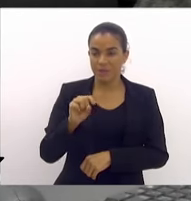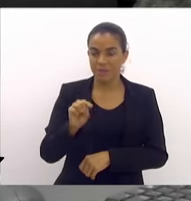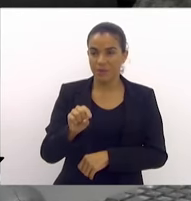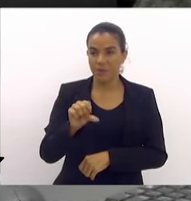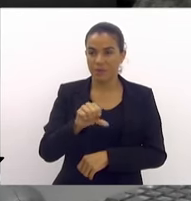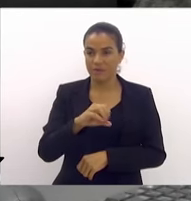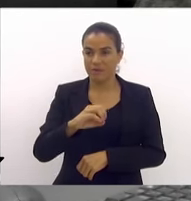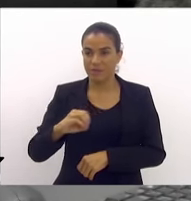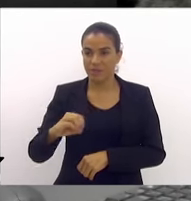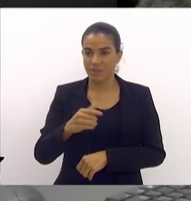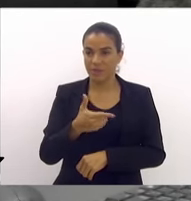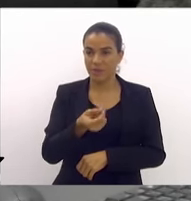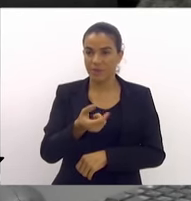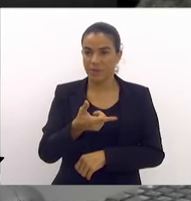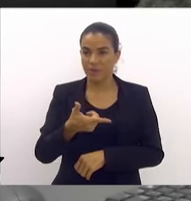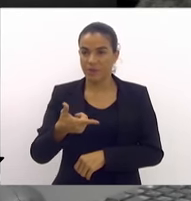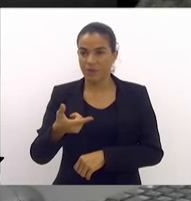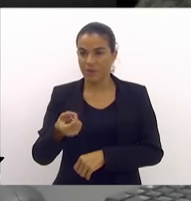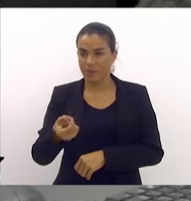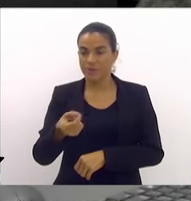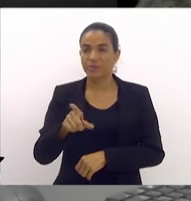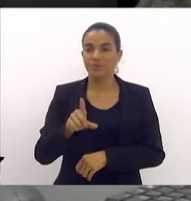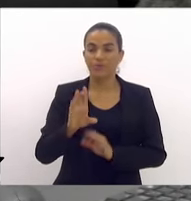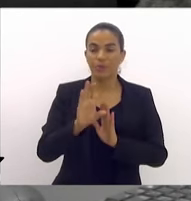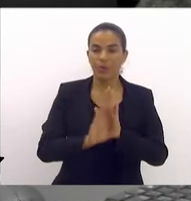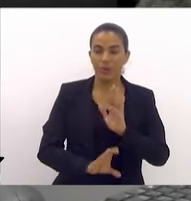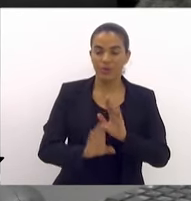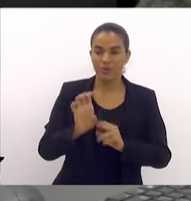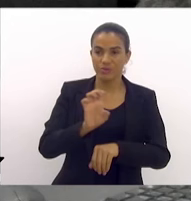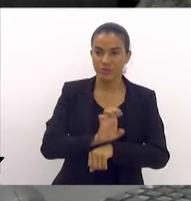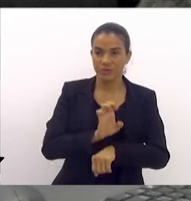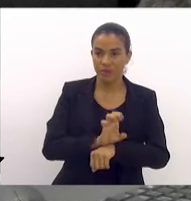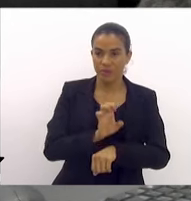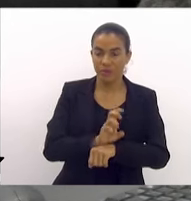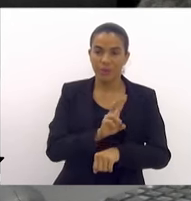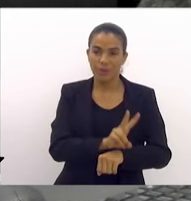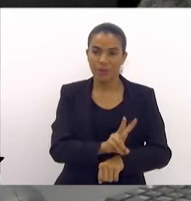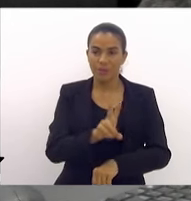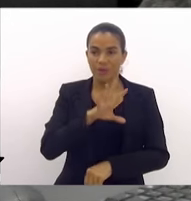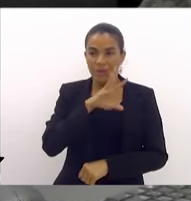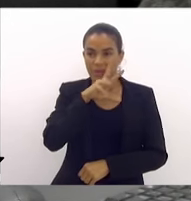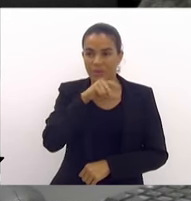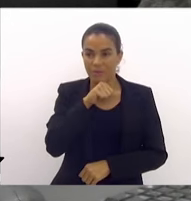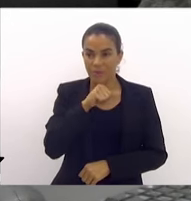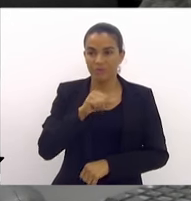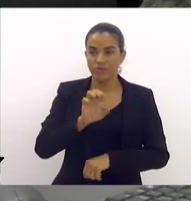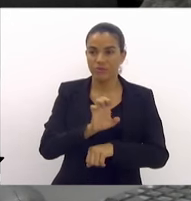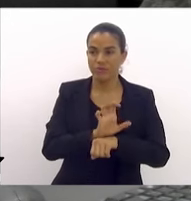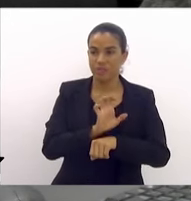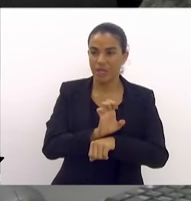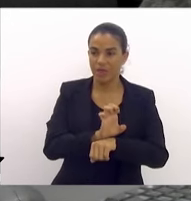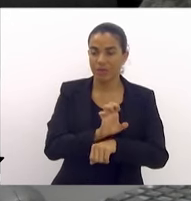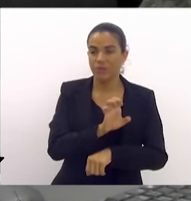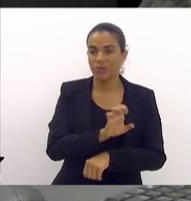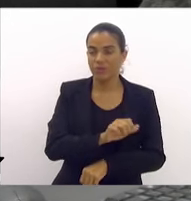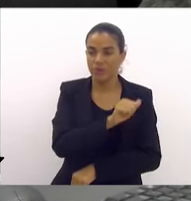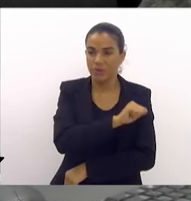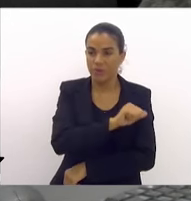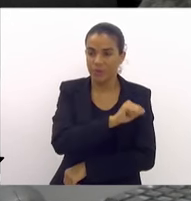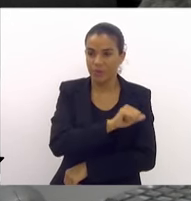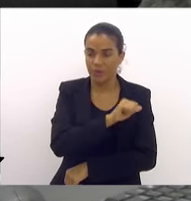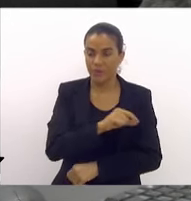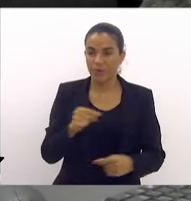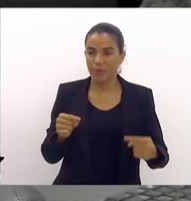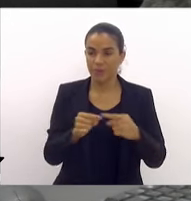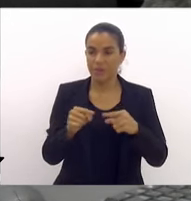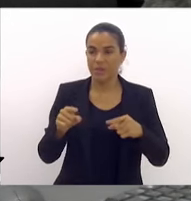19 de julho de 2002, que institui o Código Estadual de Proteção aos Animais no âmbito do Estado do Rio de Janeiro. O parecer é pela